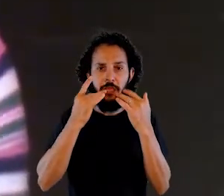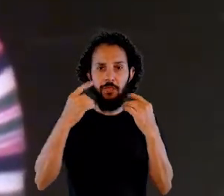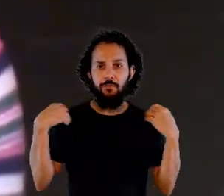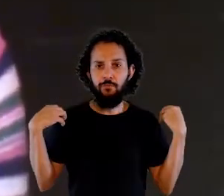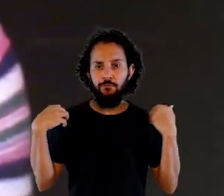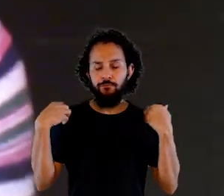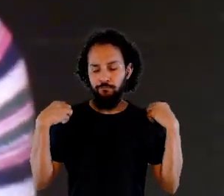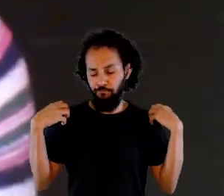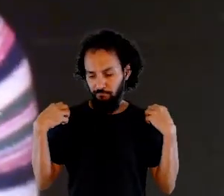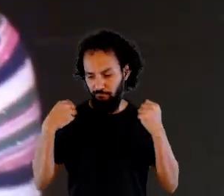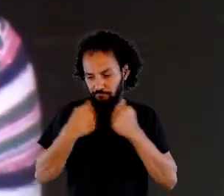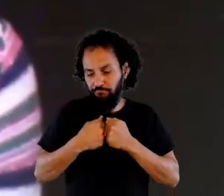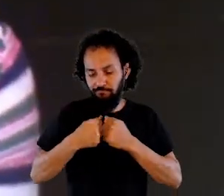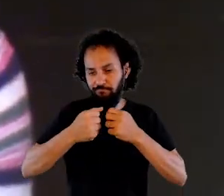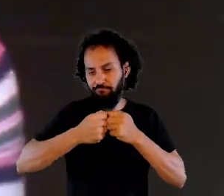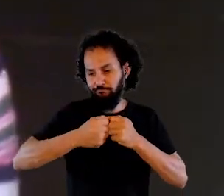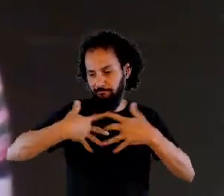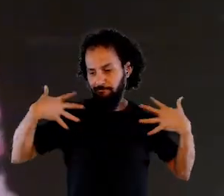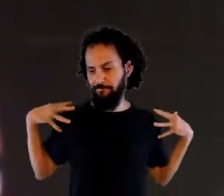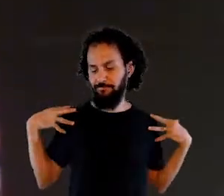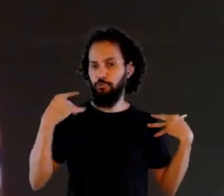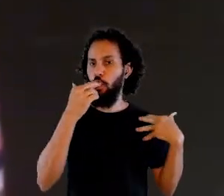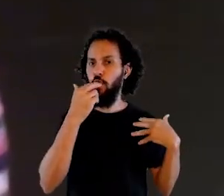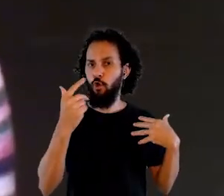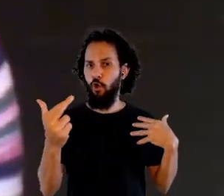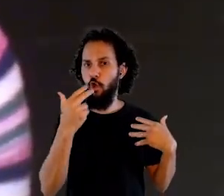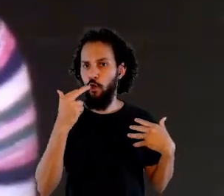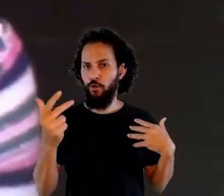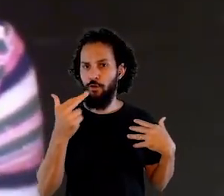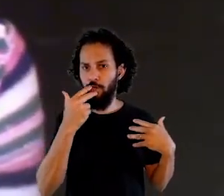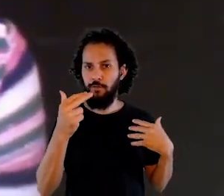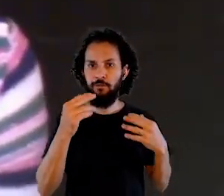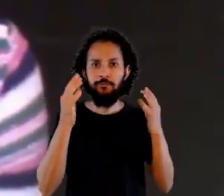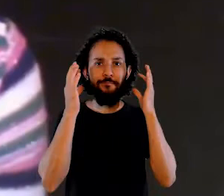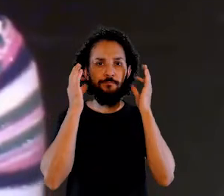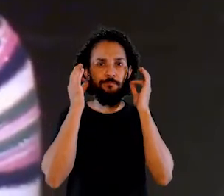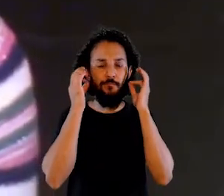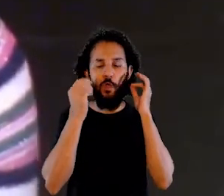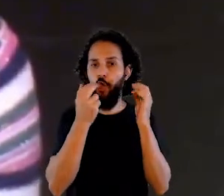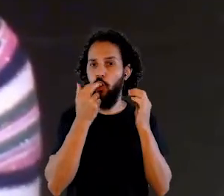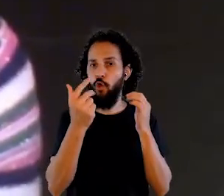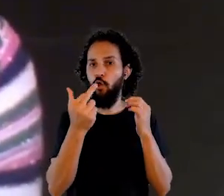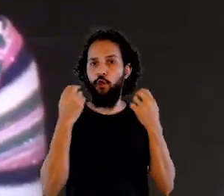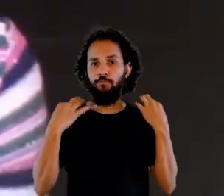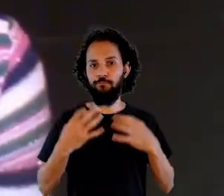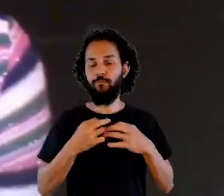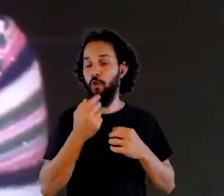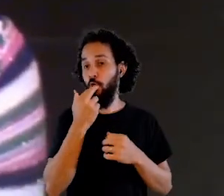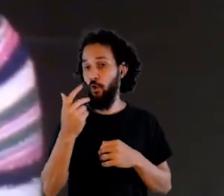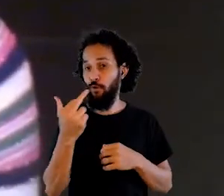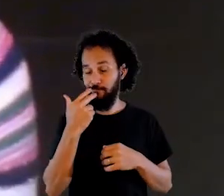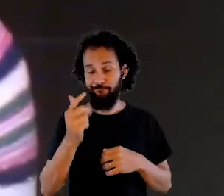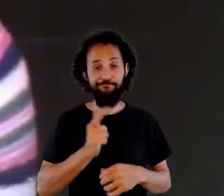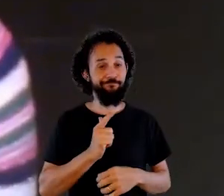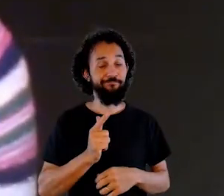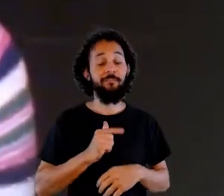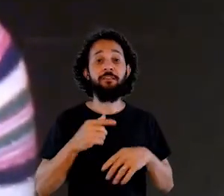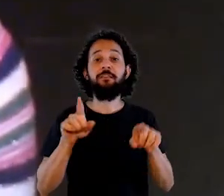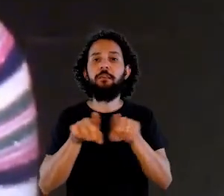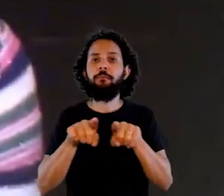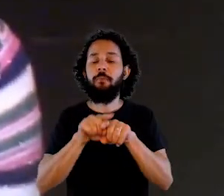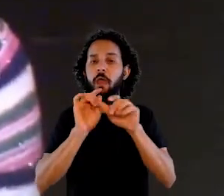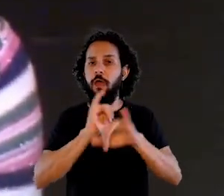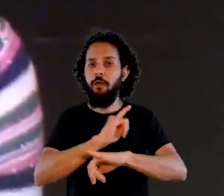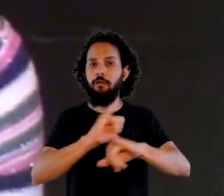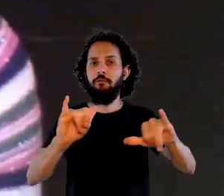listras coloridas, brincos e colares coloridos também. Também quero lembrar que, após